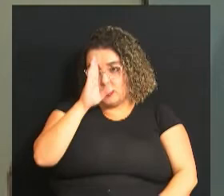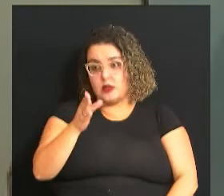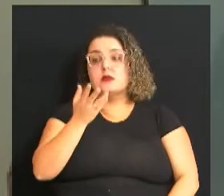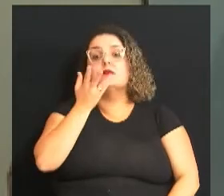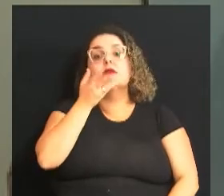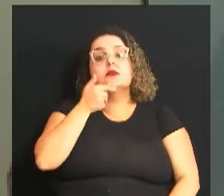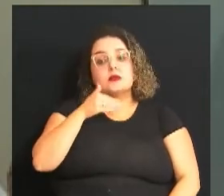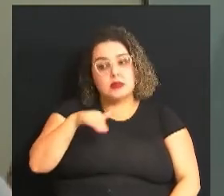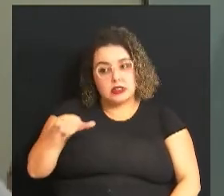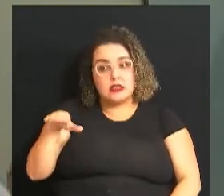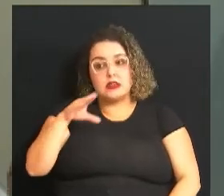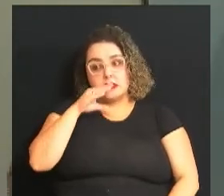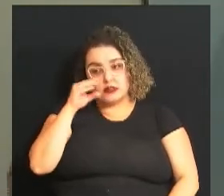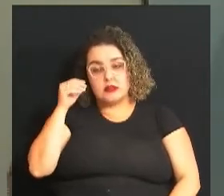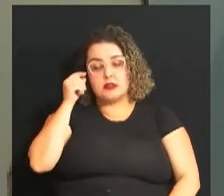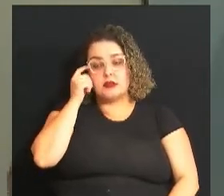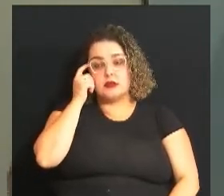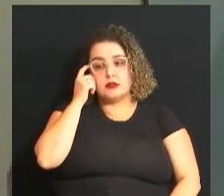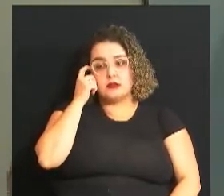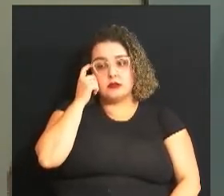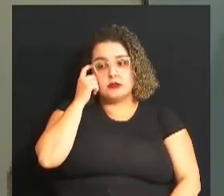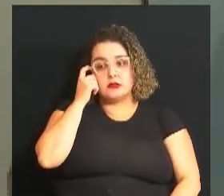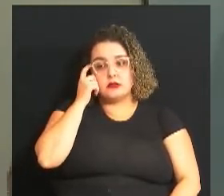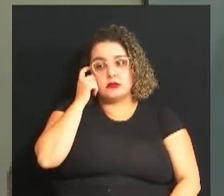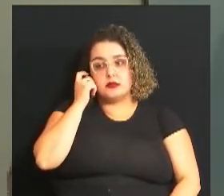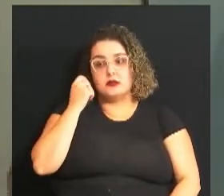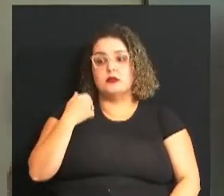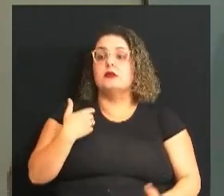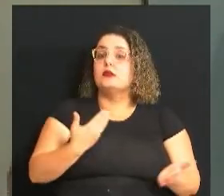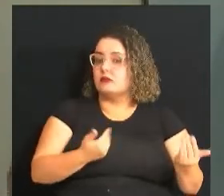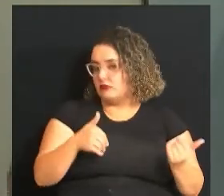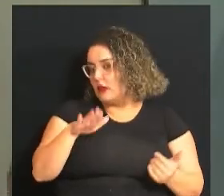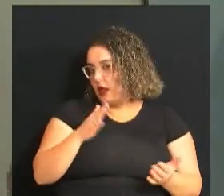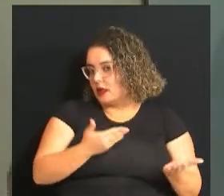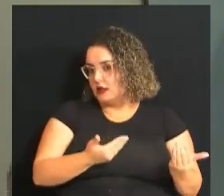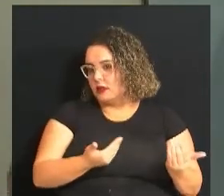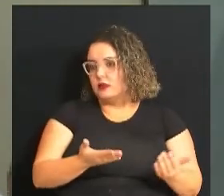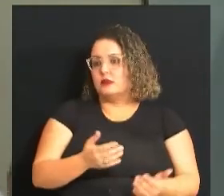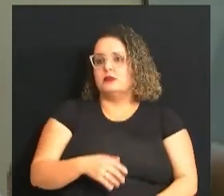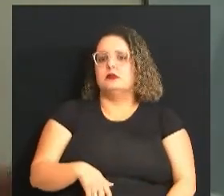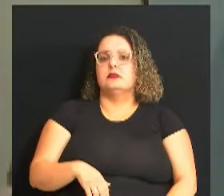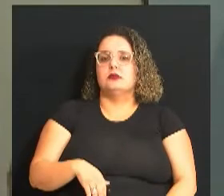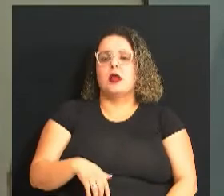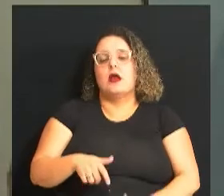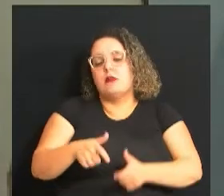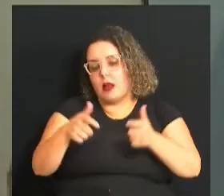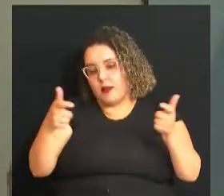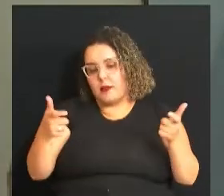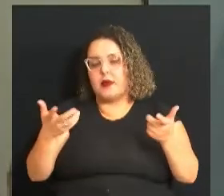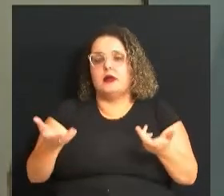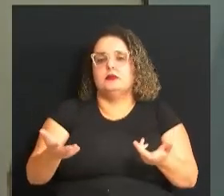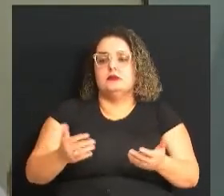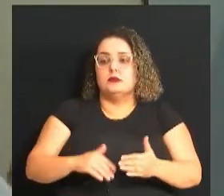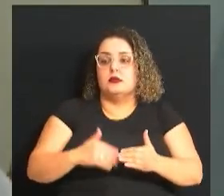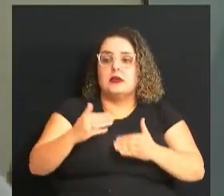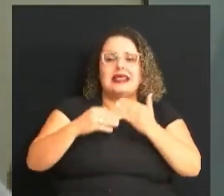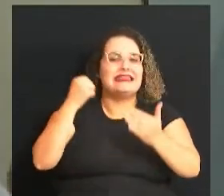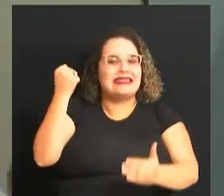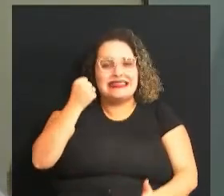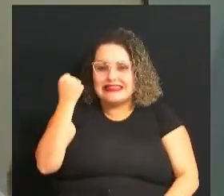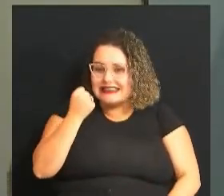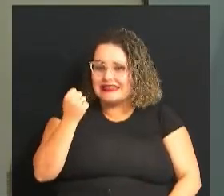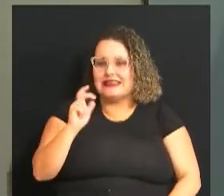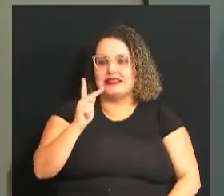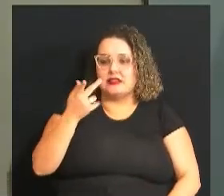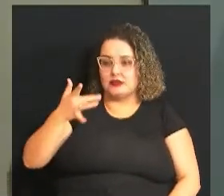crianças, né, mais jovens, quanto mais jovens foram vistos mais casos, evoluíam formas graves de